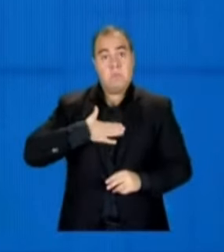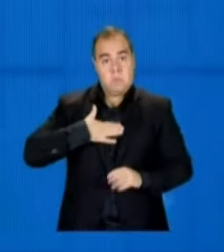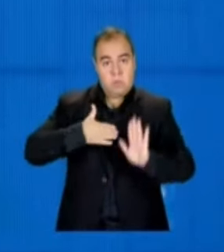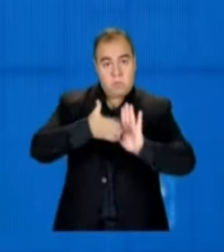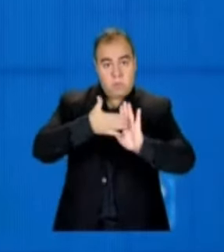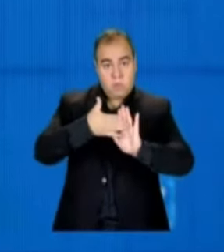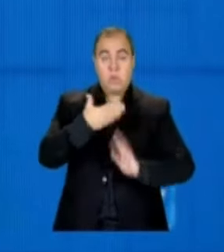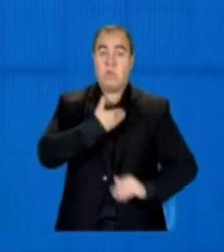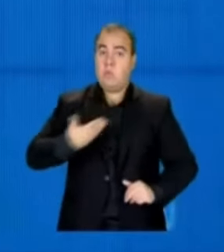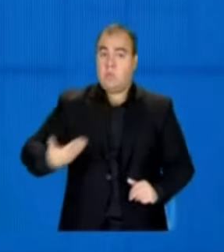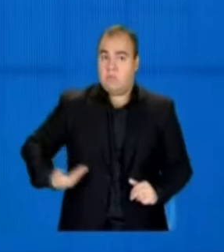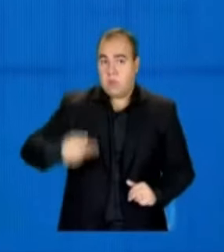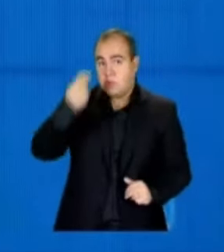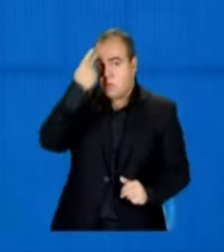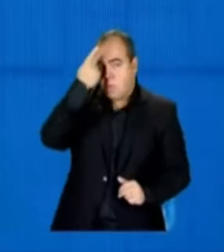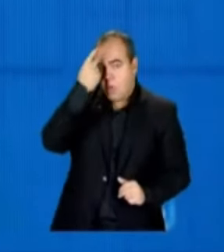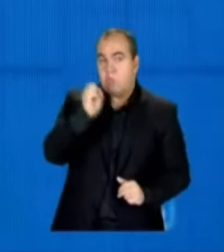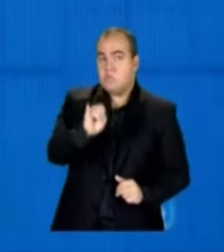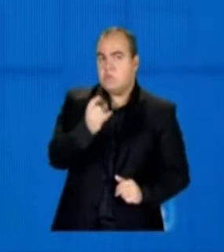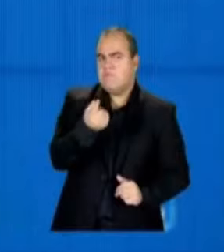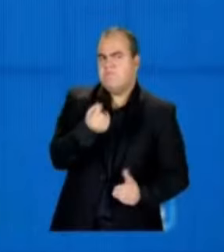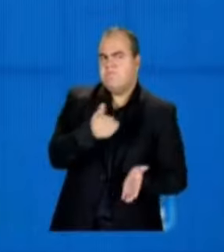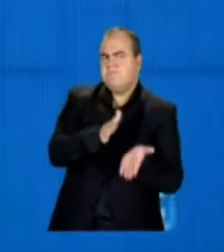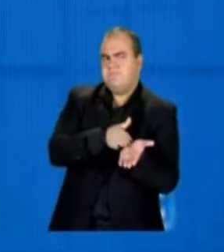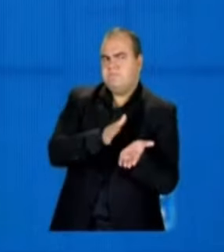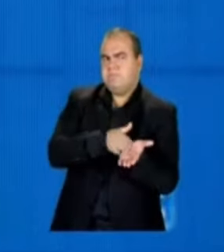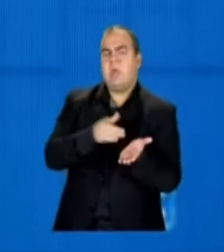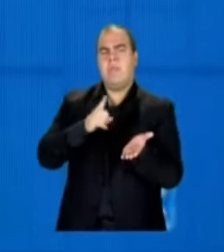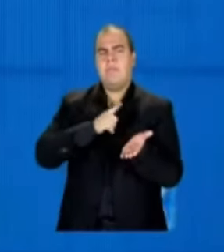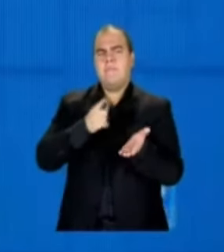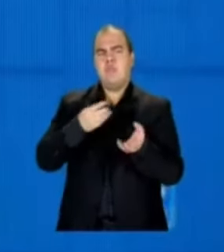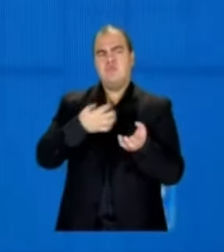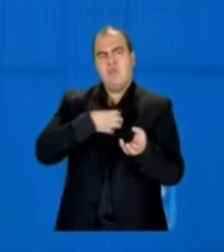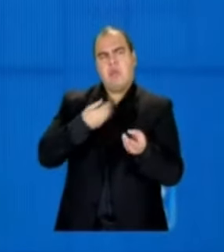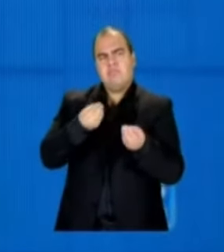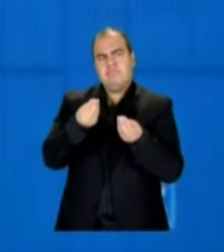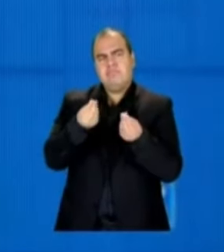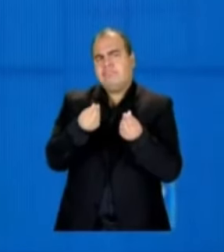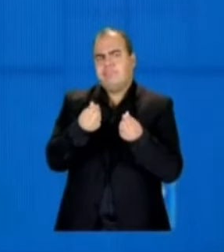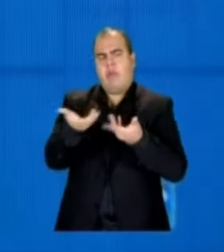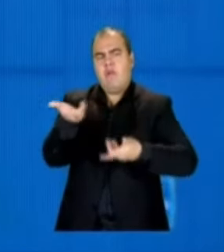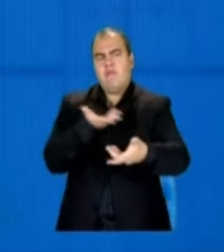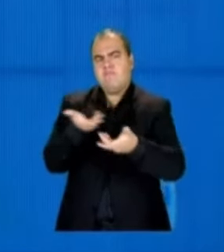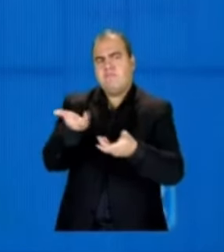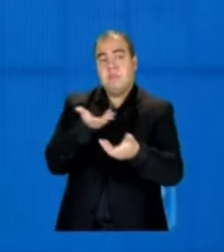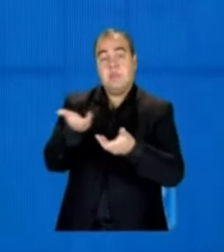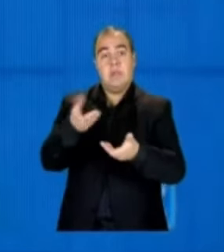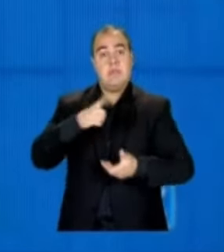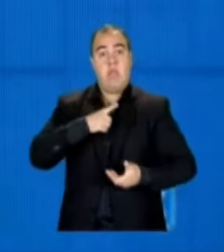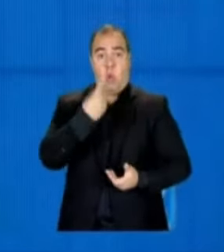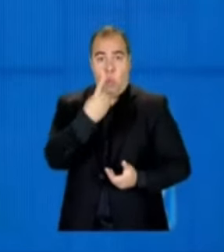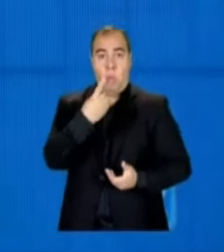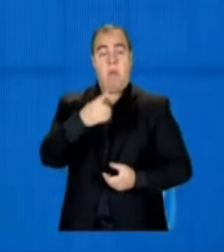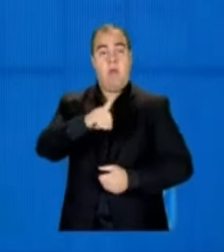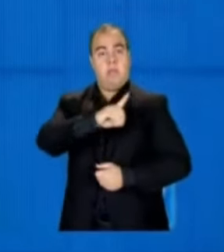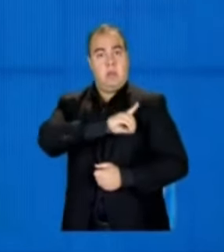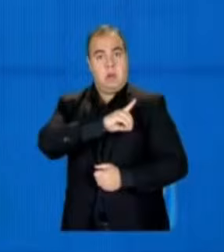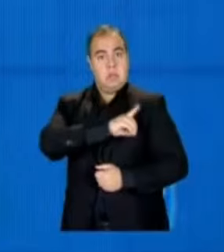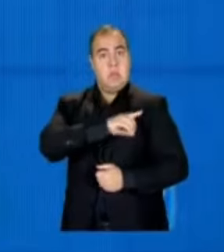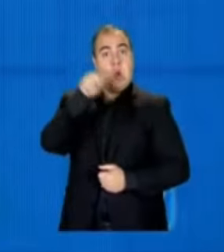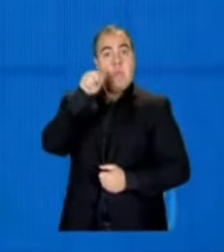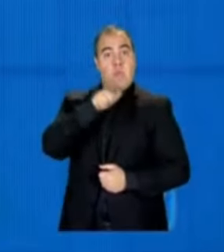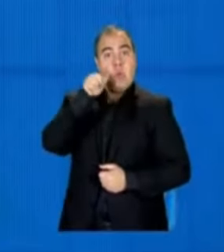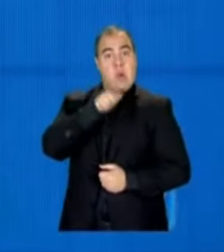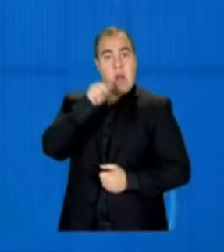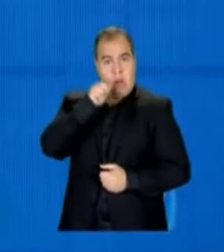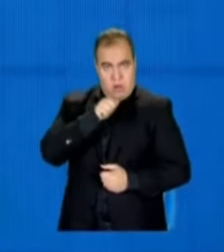talvez até se houver verba eh de uma forma compartilhada é colocar uma delegacia da mulher em cada